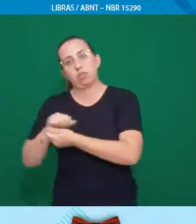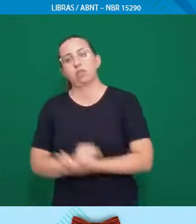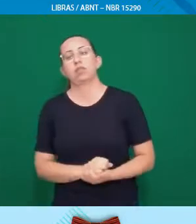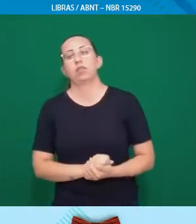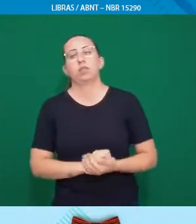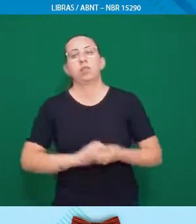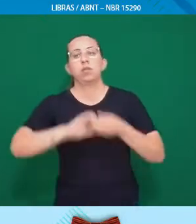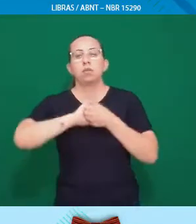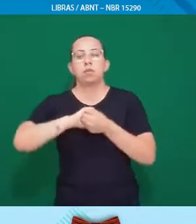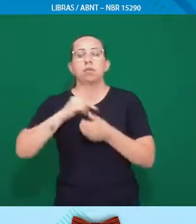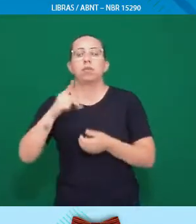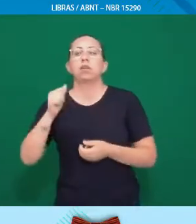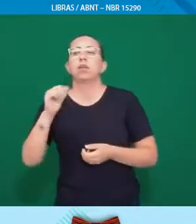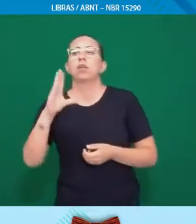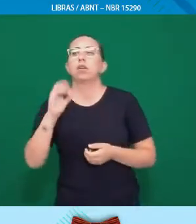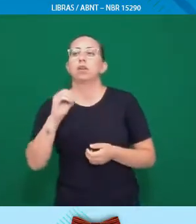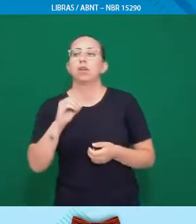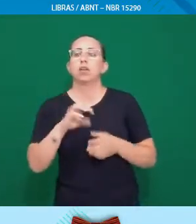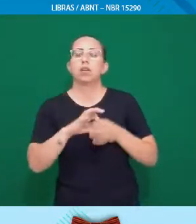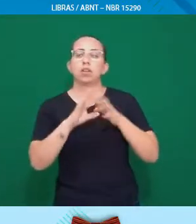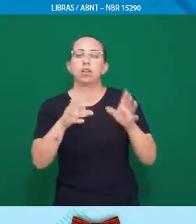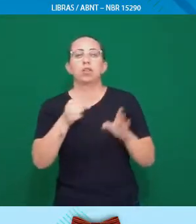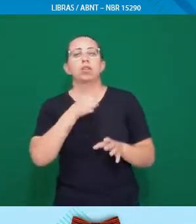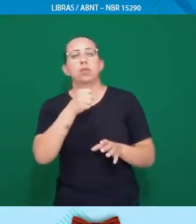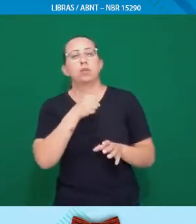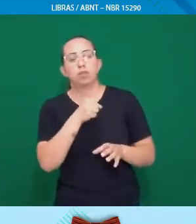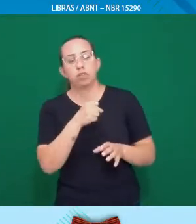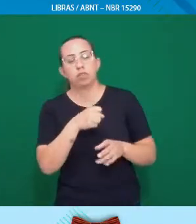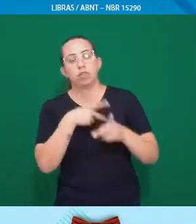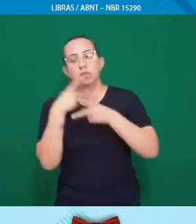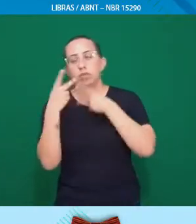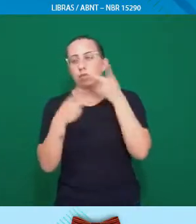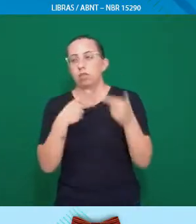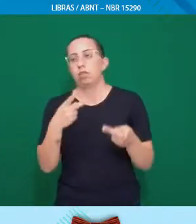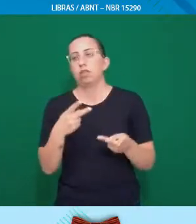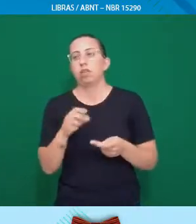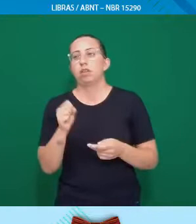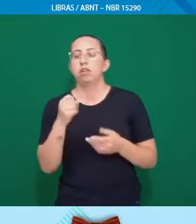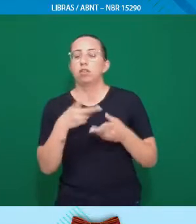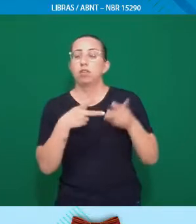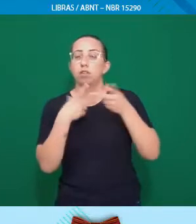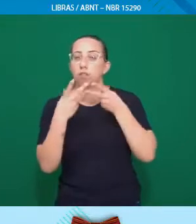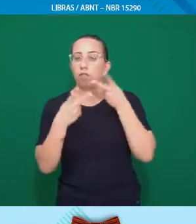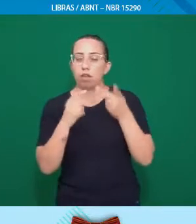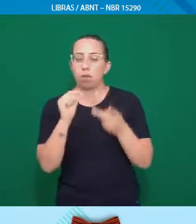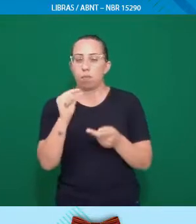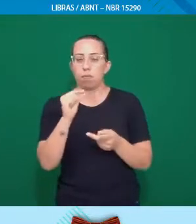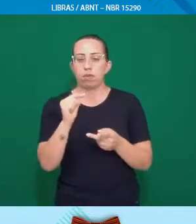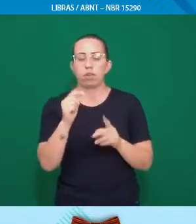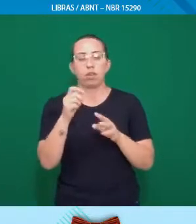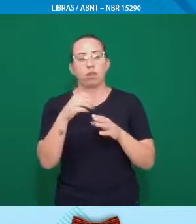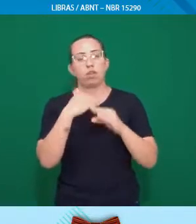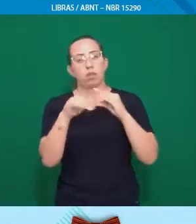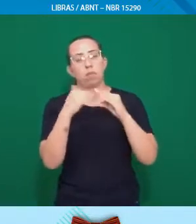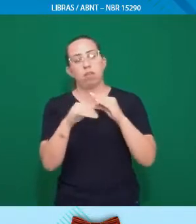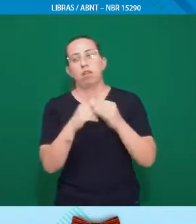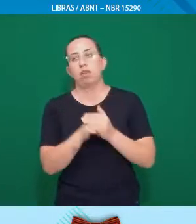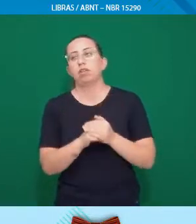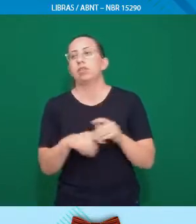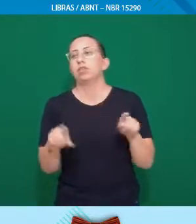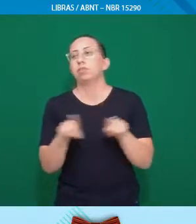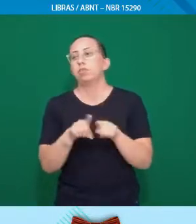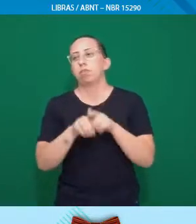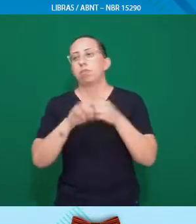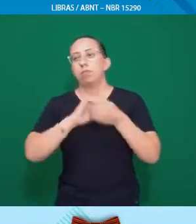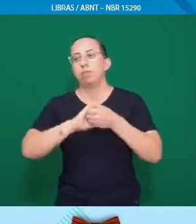parabéns Paco deixou os microfones aqui a tua disposição quiser deixar um uma mensagem para nós hoje e também